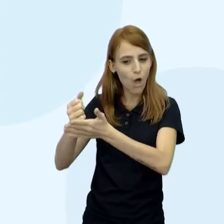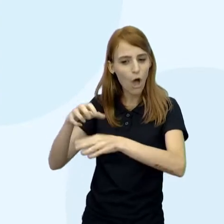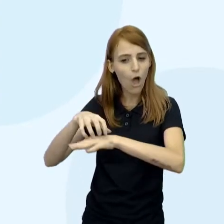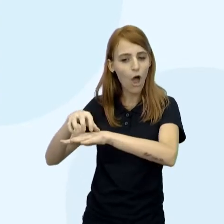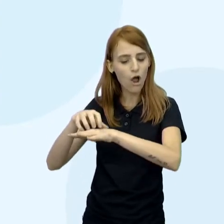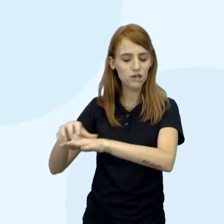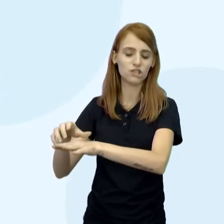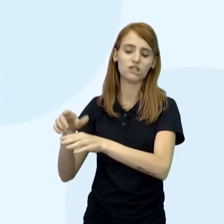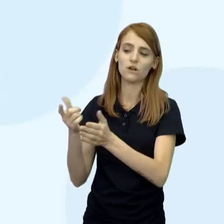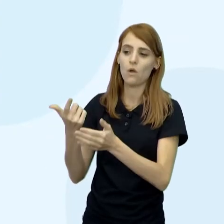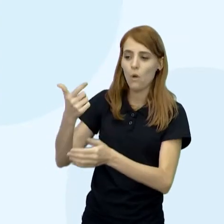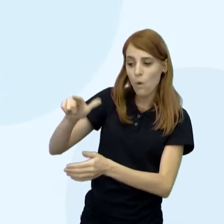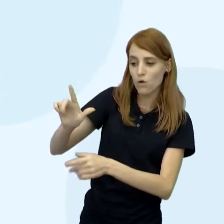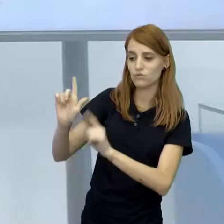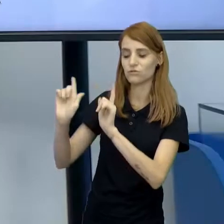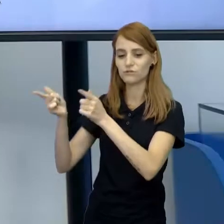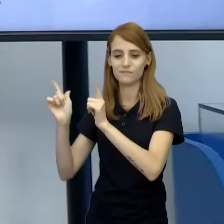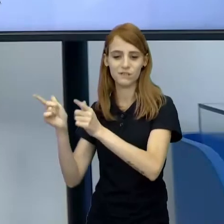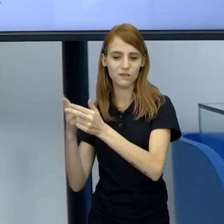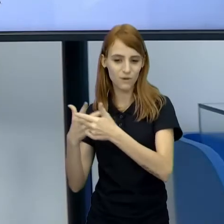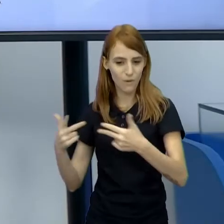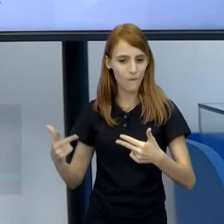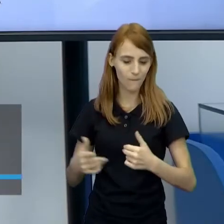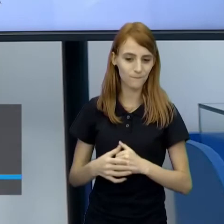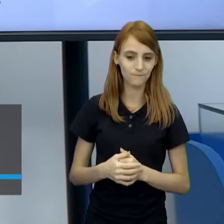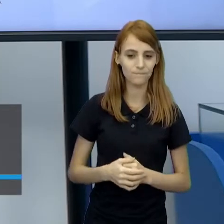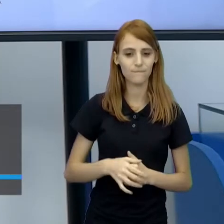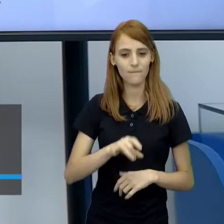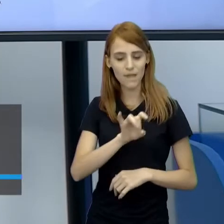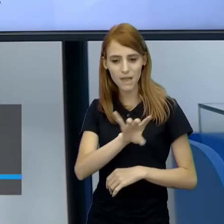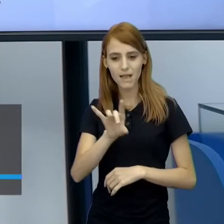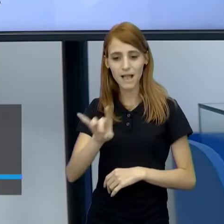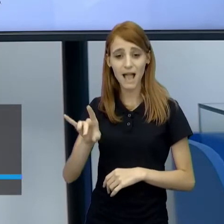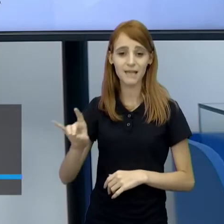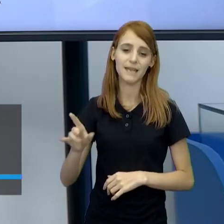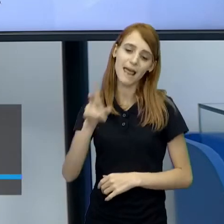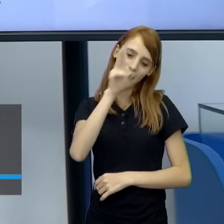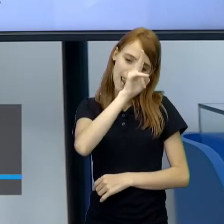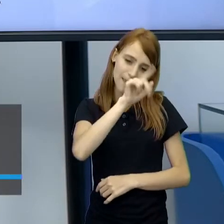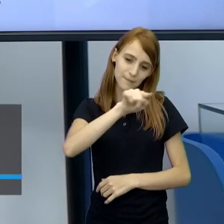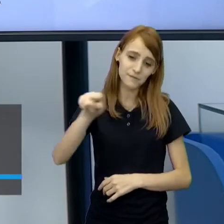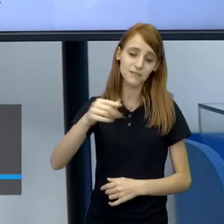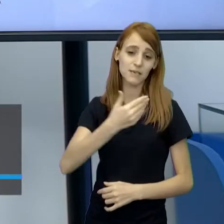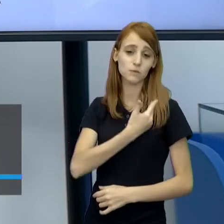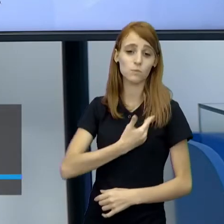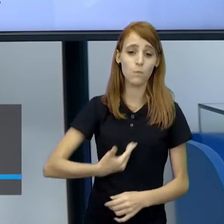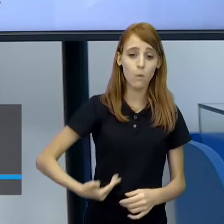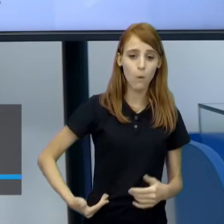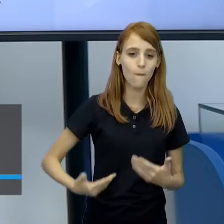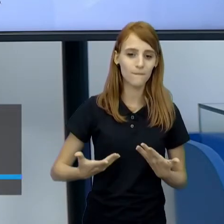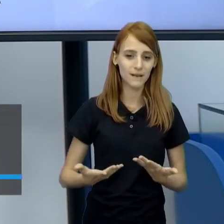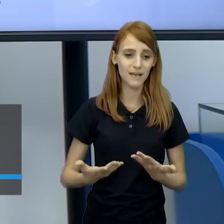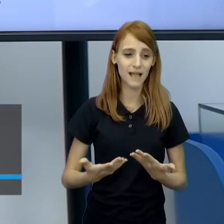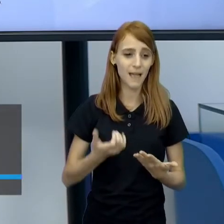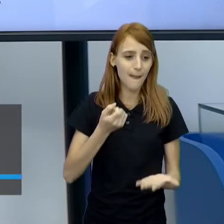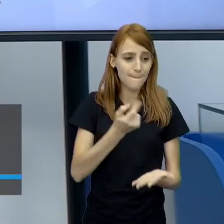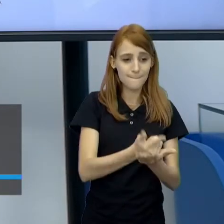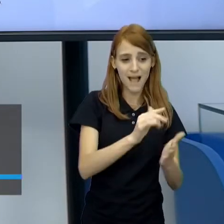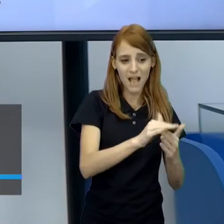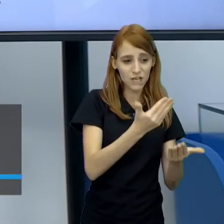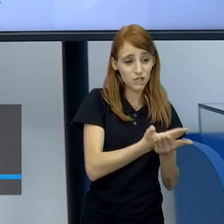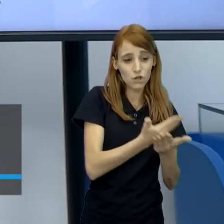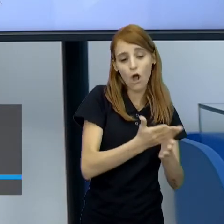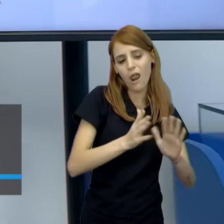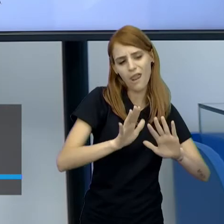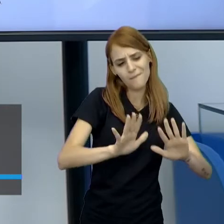entretenimento e etc. Lembrando aí que nós somos numa rede pública, né? Com educação a gente não gasta com a escola, mas a gente gasta com